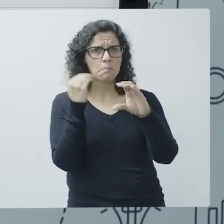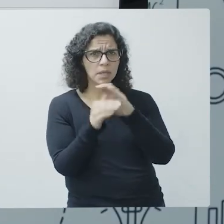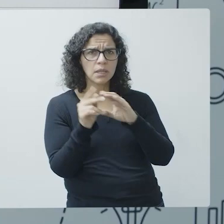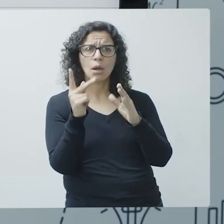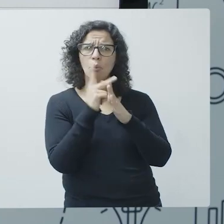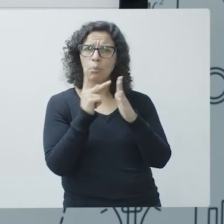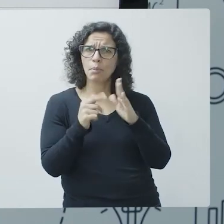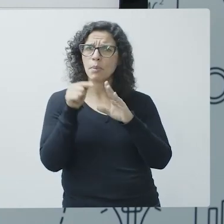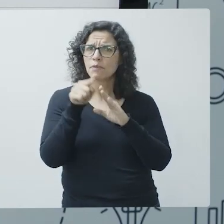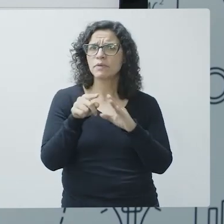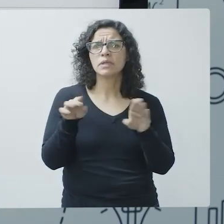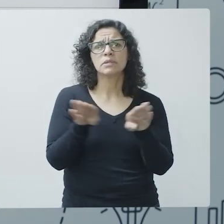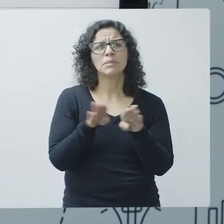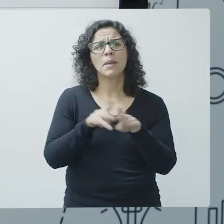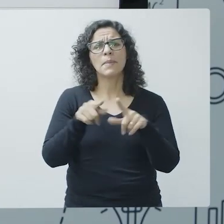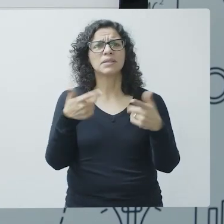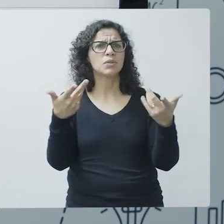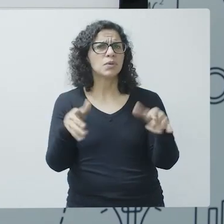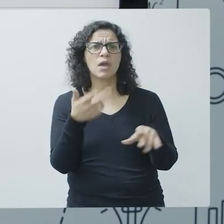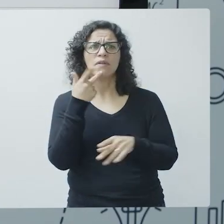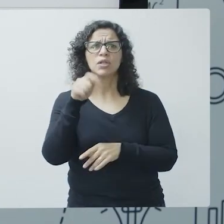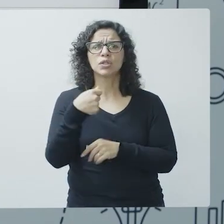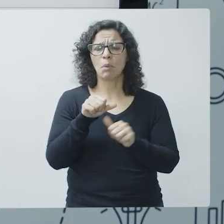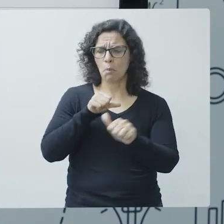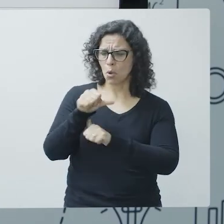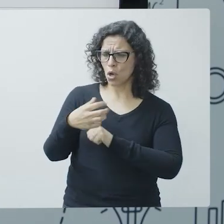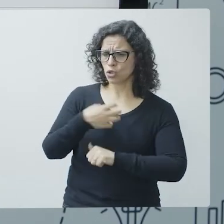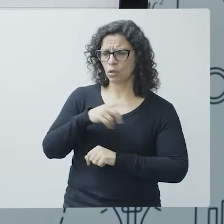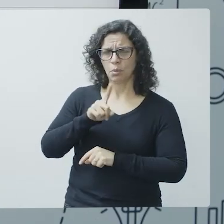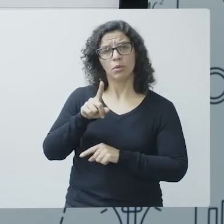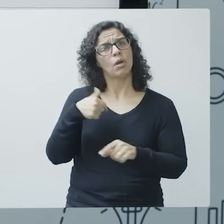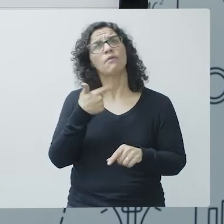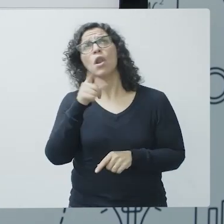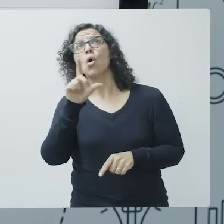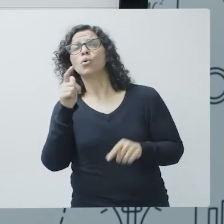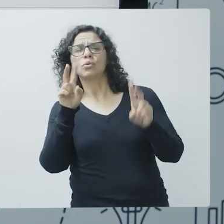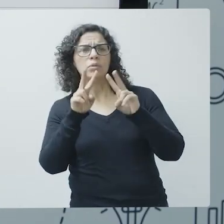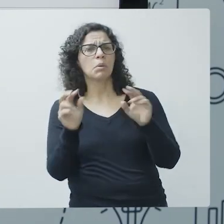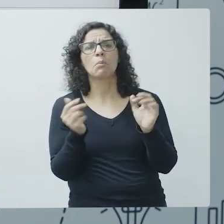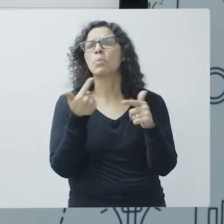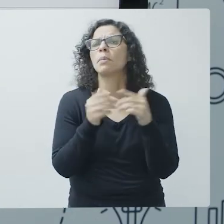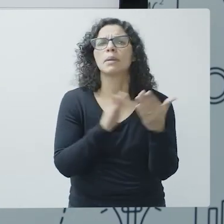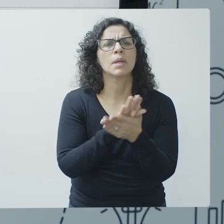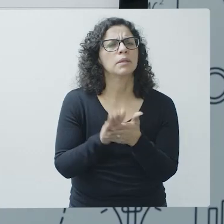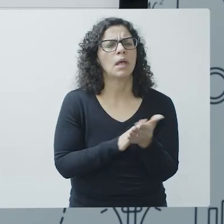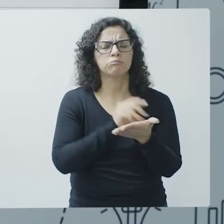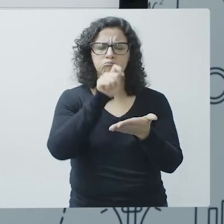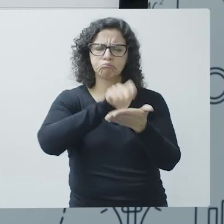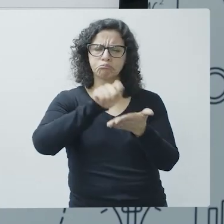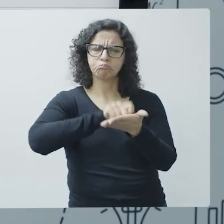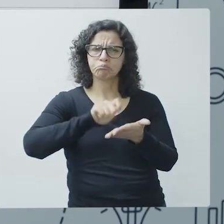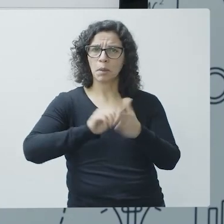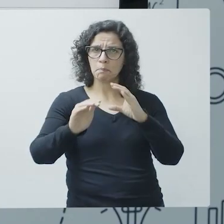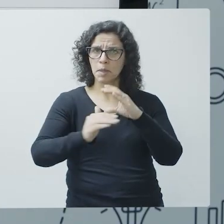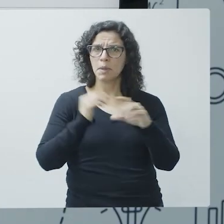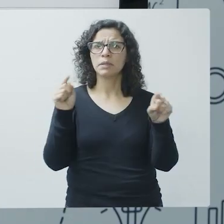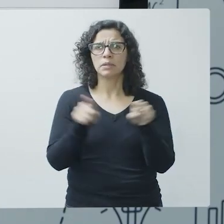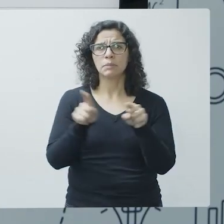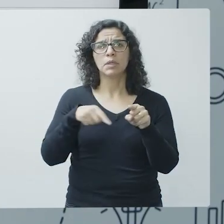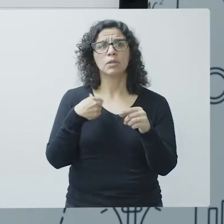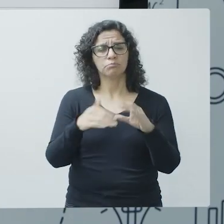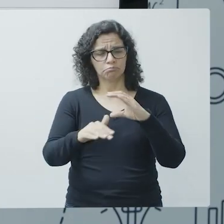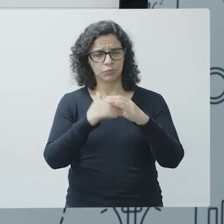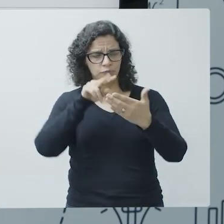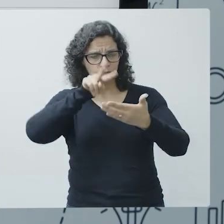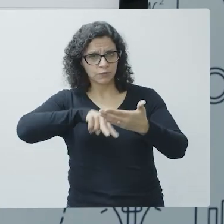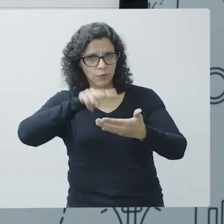um poema para vocês, mas eu não queria falar das minhas mudanças, eu queria falar sobre outra coisa. Não tem problema, pode mandar também. A gente